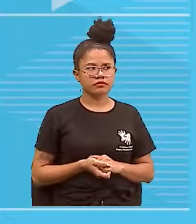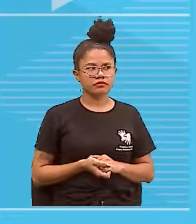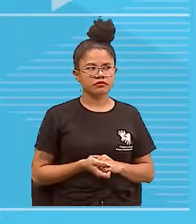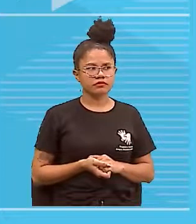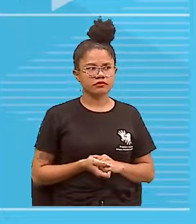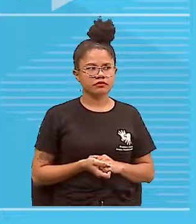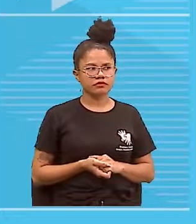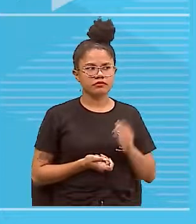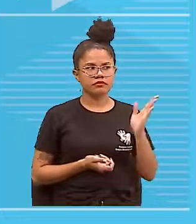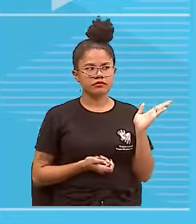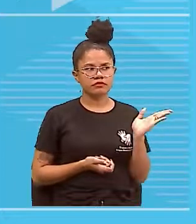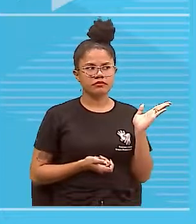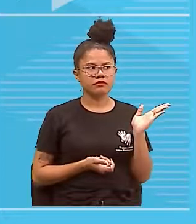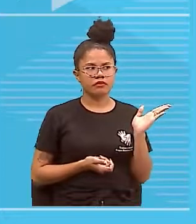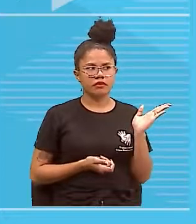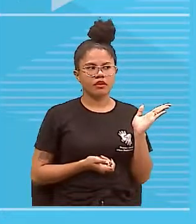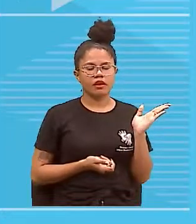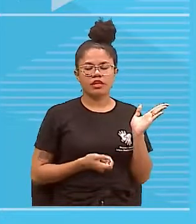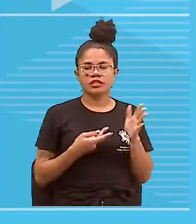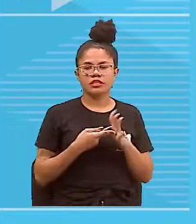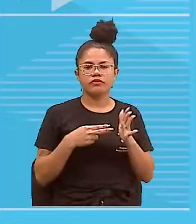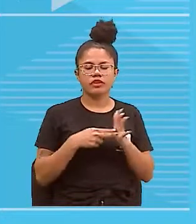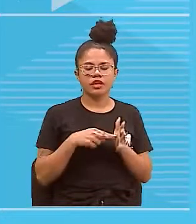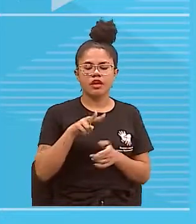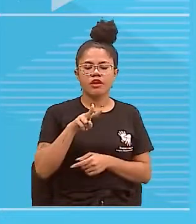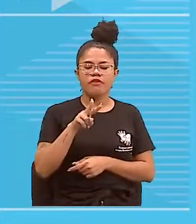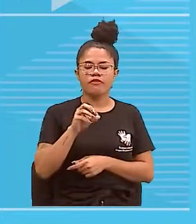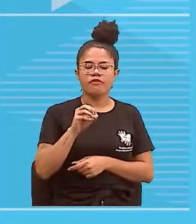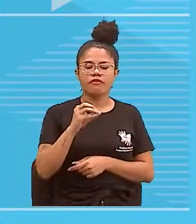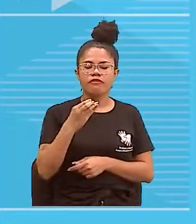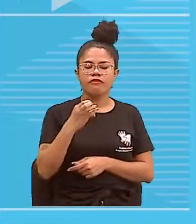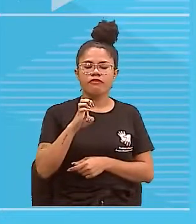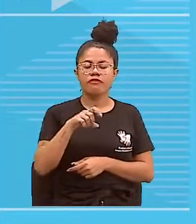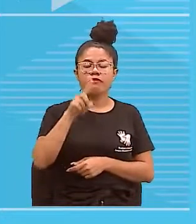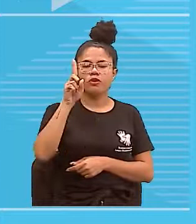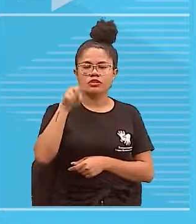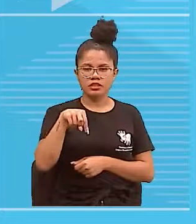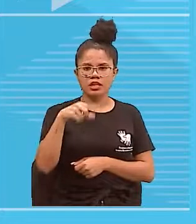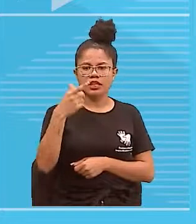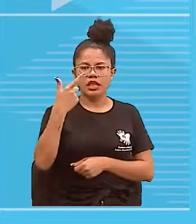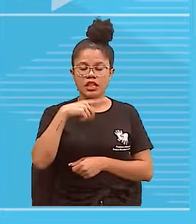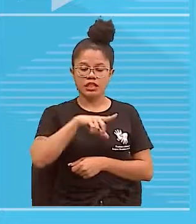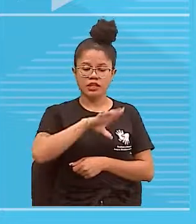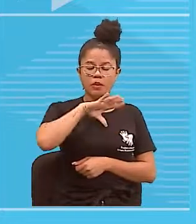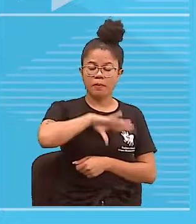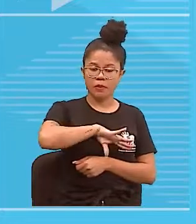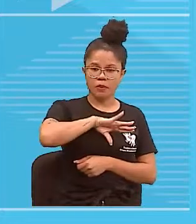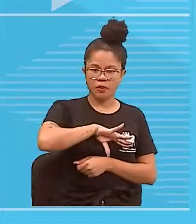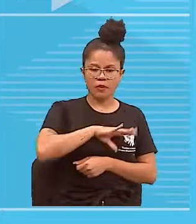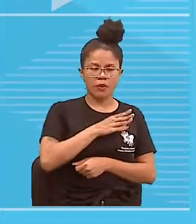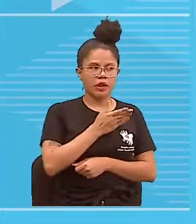diferença de que esse pronome Kuster ele tem um caráter de formalidade